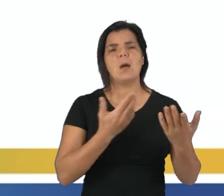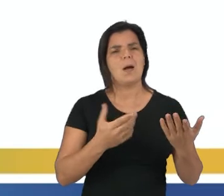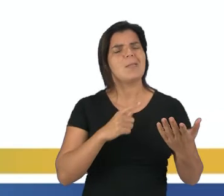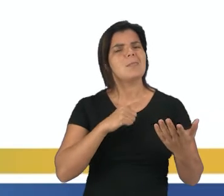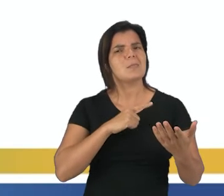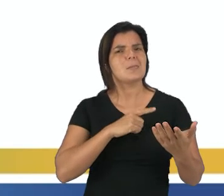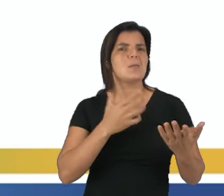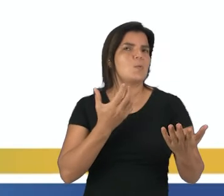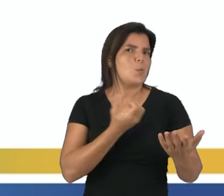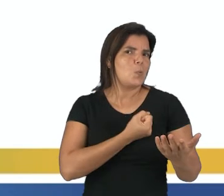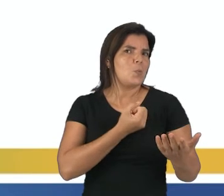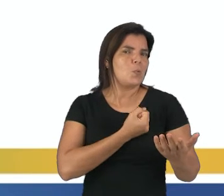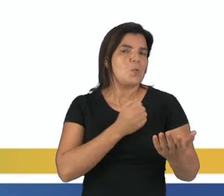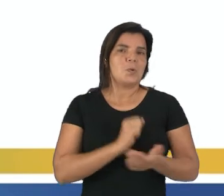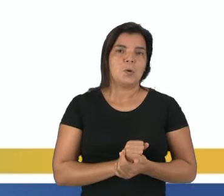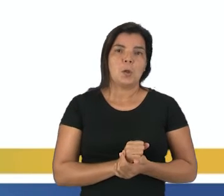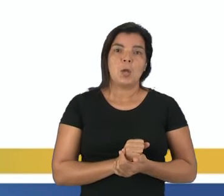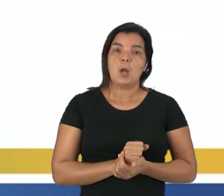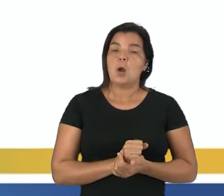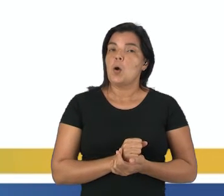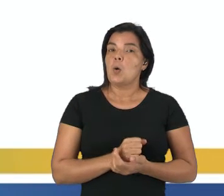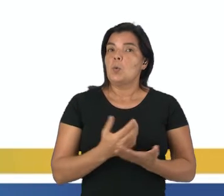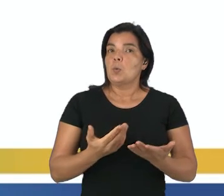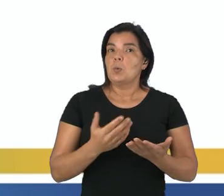vamos ter um número inteiro